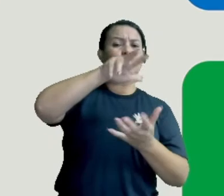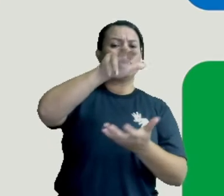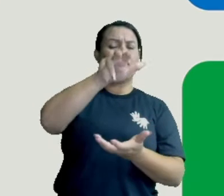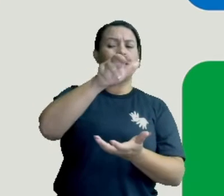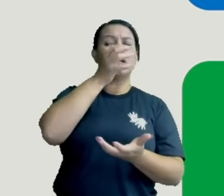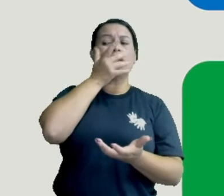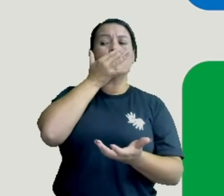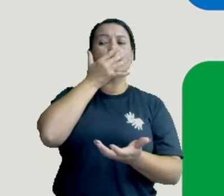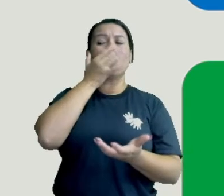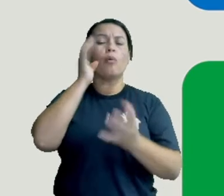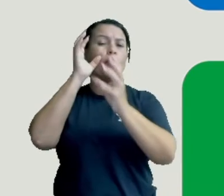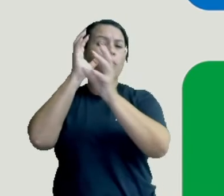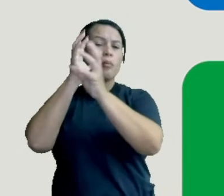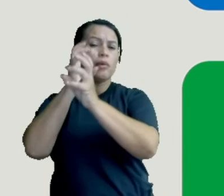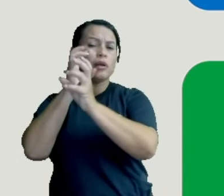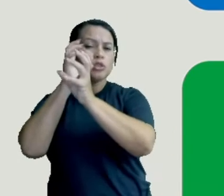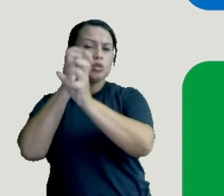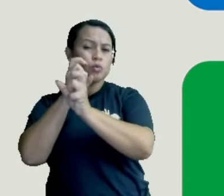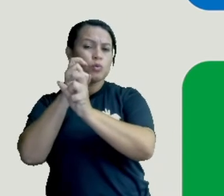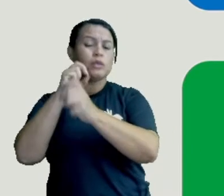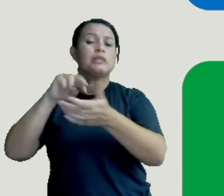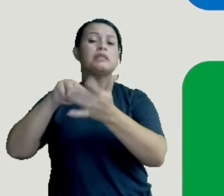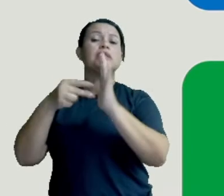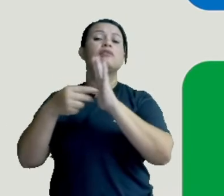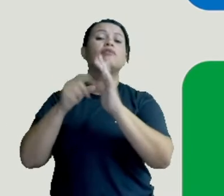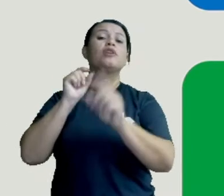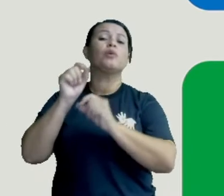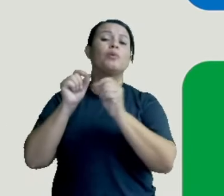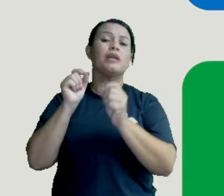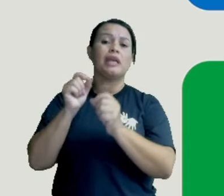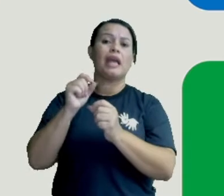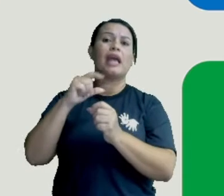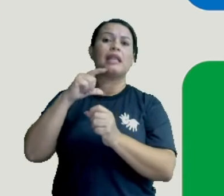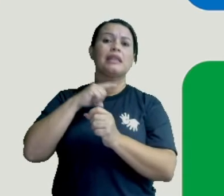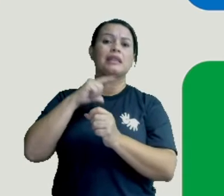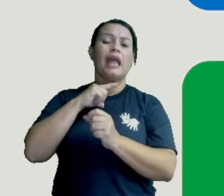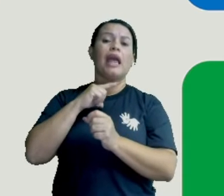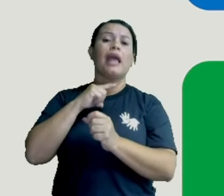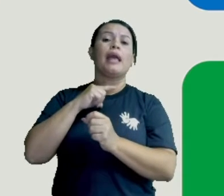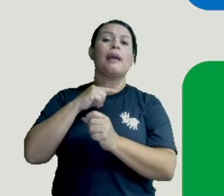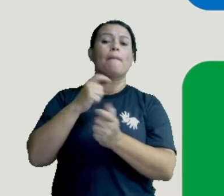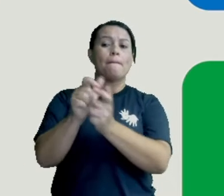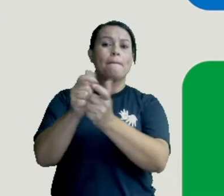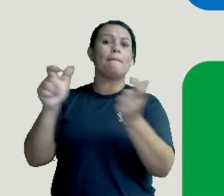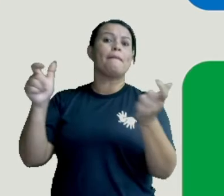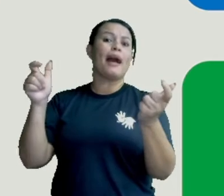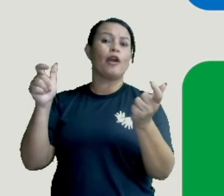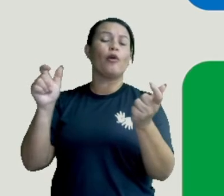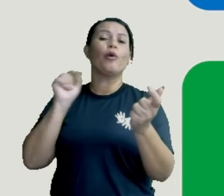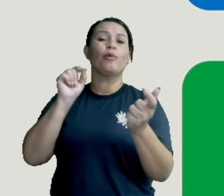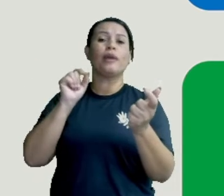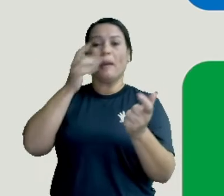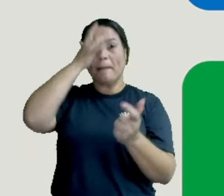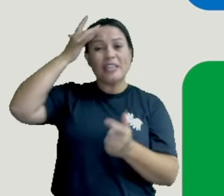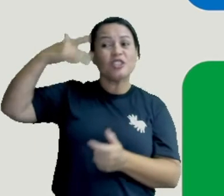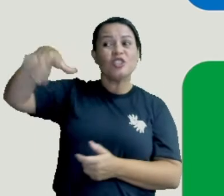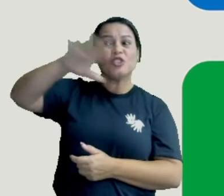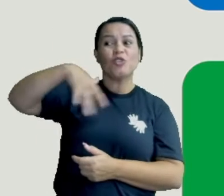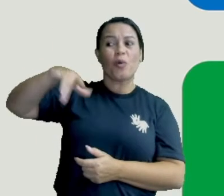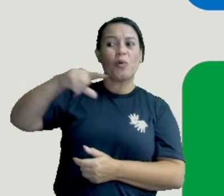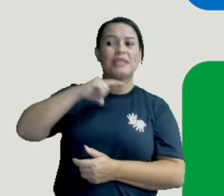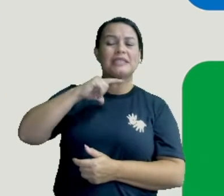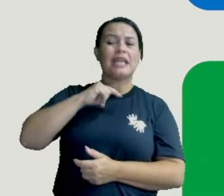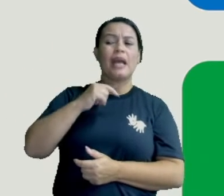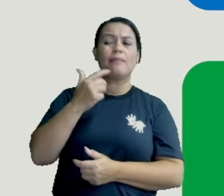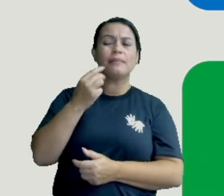uma tonalidade mais escura. Essas áreas são as áreas com maior densidade demográfica do globo, que a gente pode chamar de formigueiros humanos, tá?